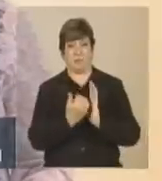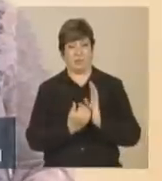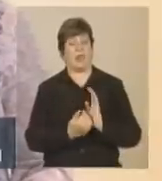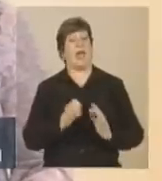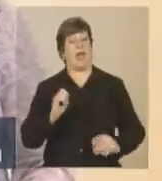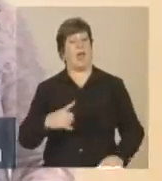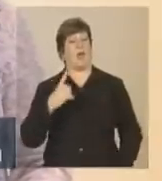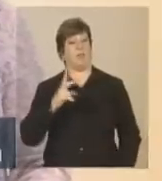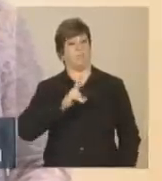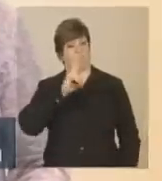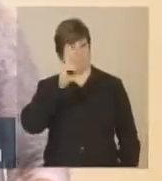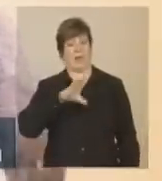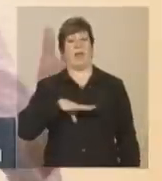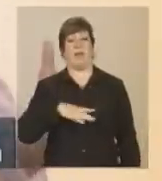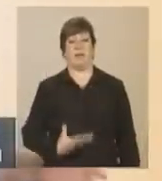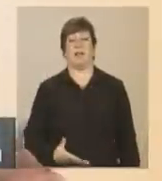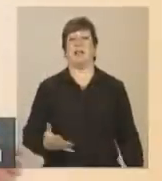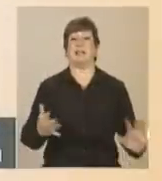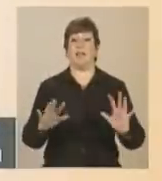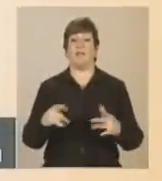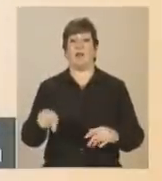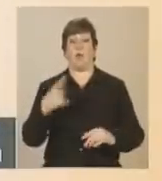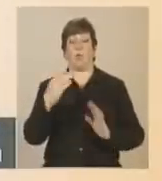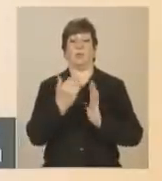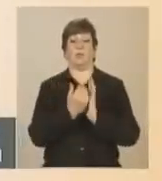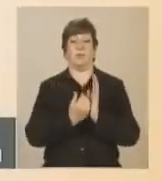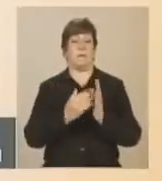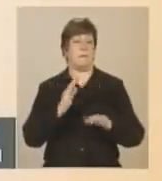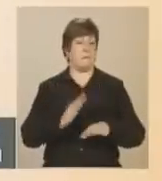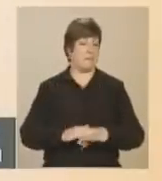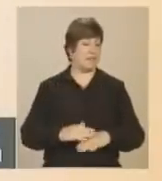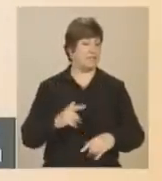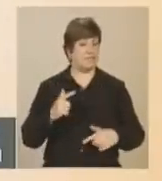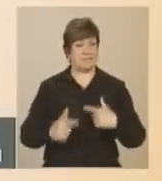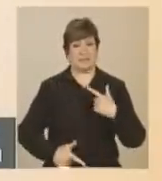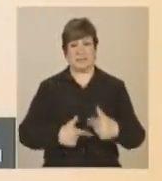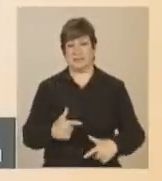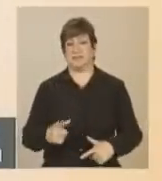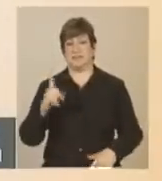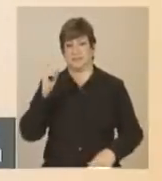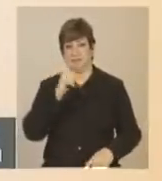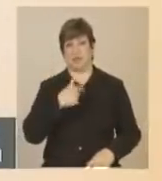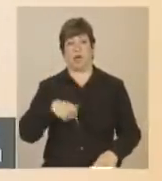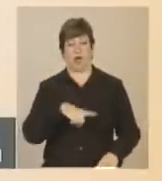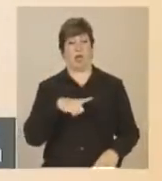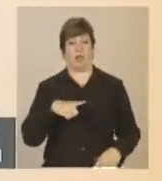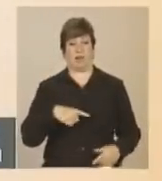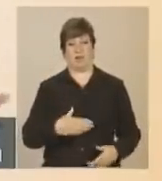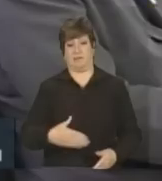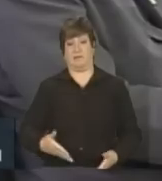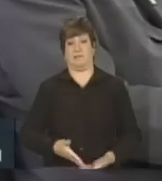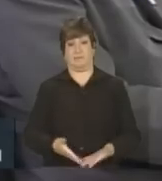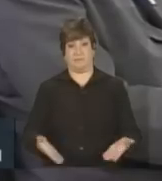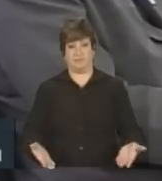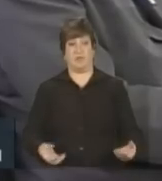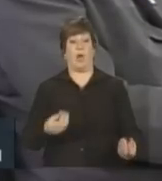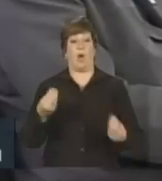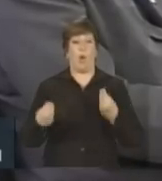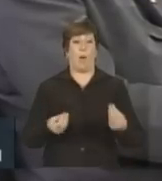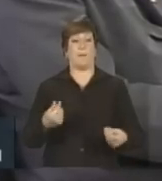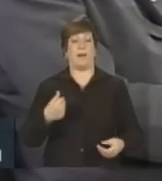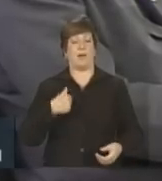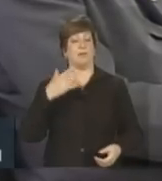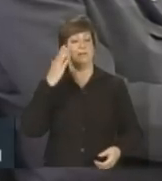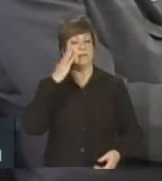grande desafio, talvez seja um dos programas mais complexos que nós temos pela frente. Como eu sei